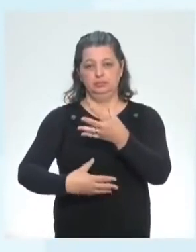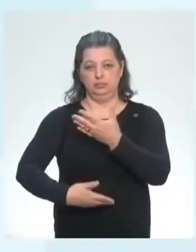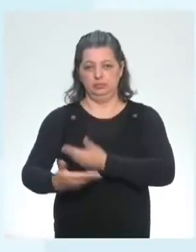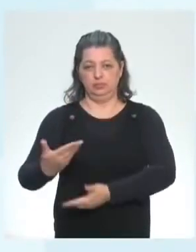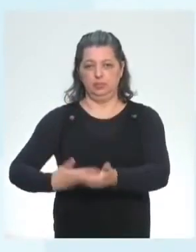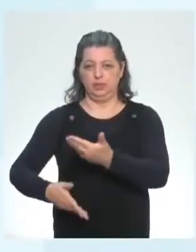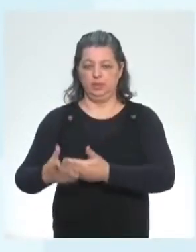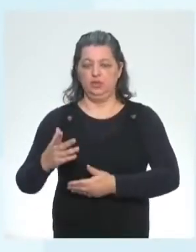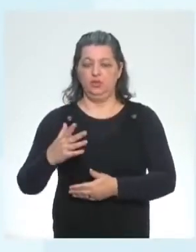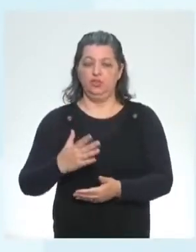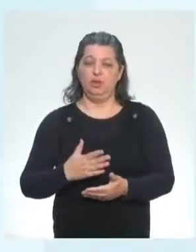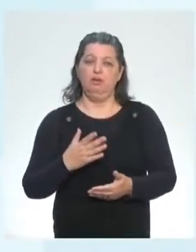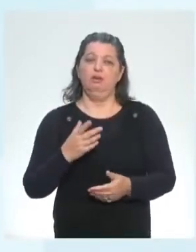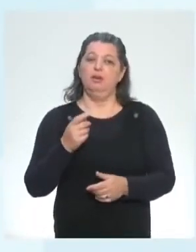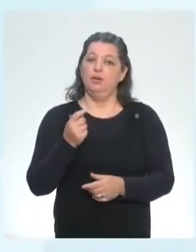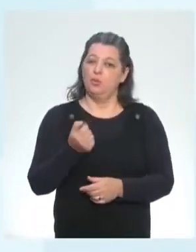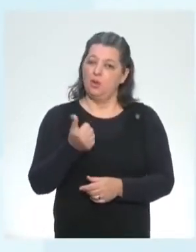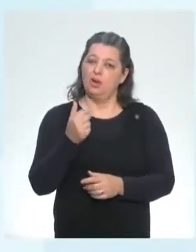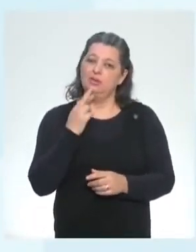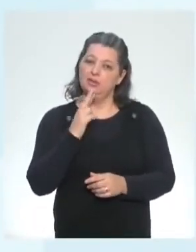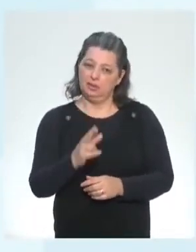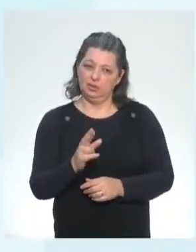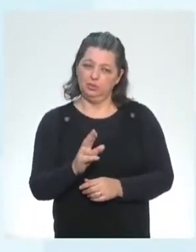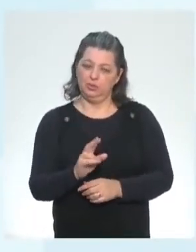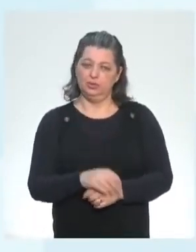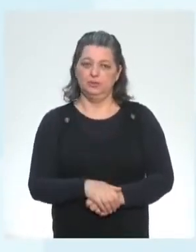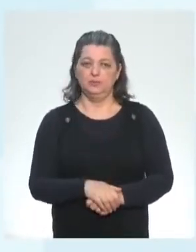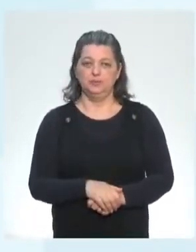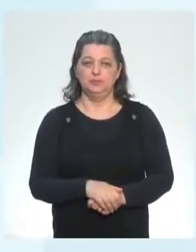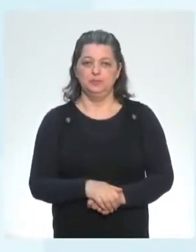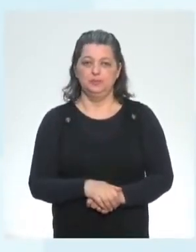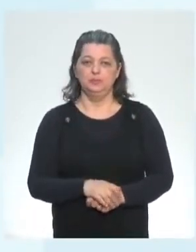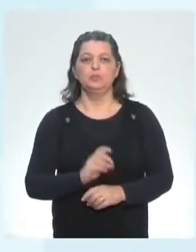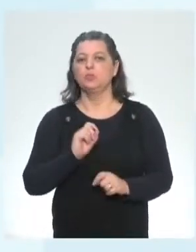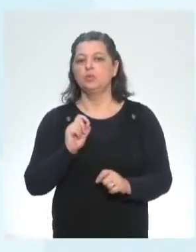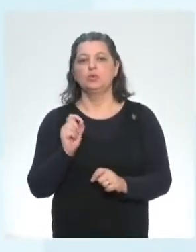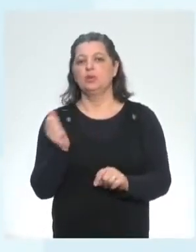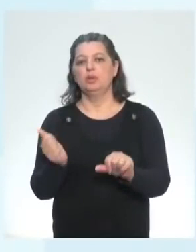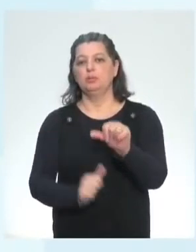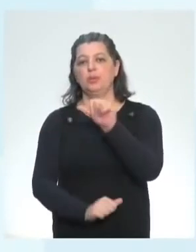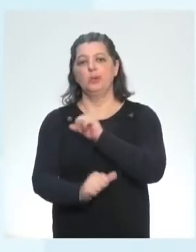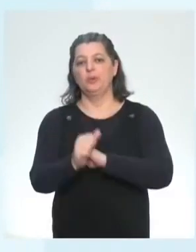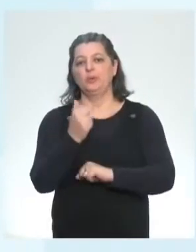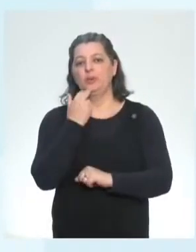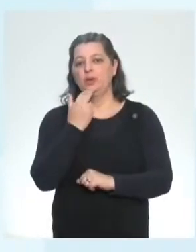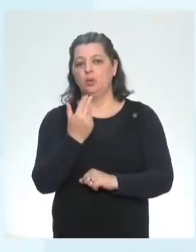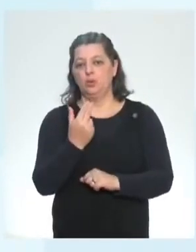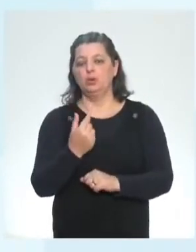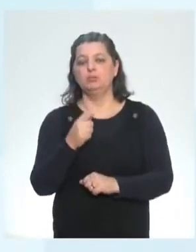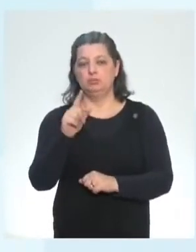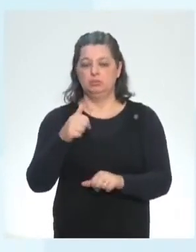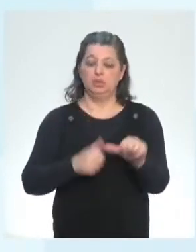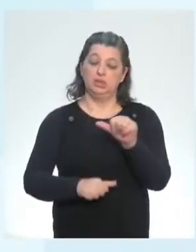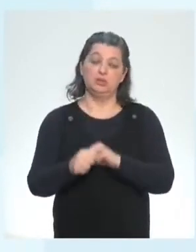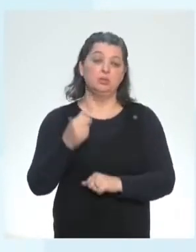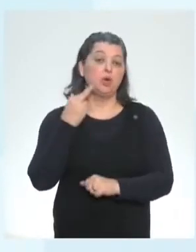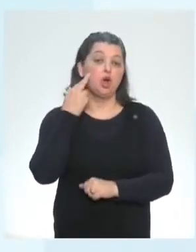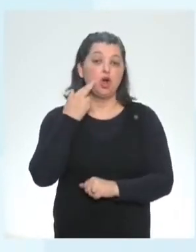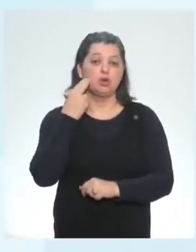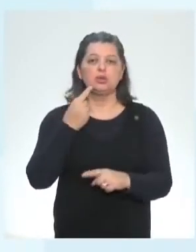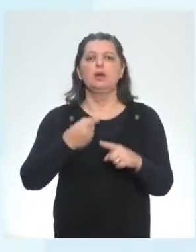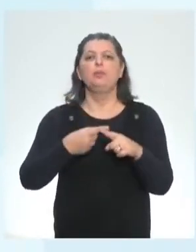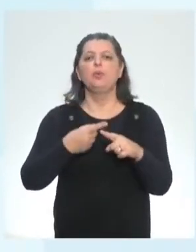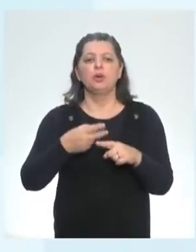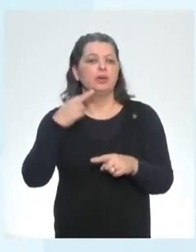da resposta para vocês. Né? O que houve com a coloração da solução? Ela ficou rosa. Por que ela